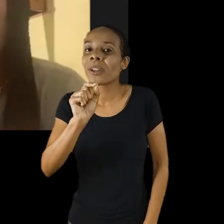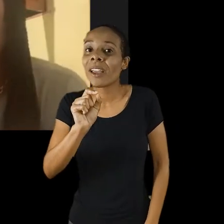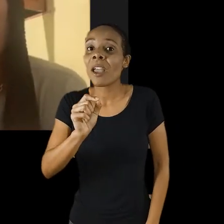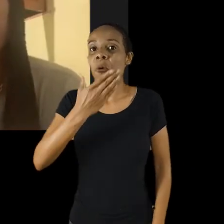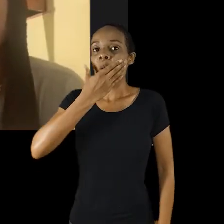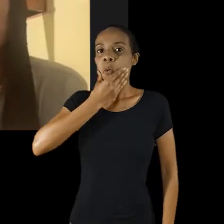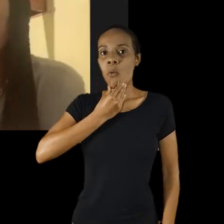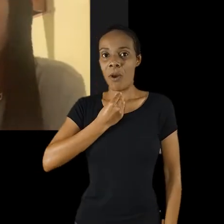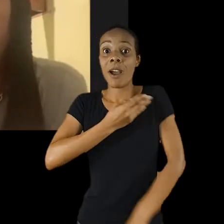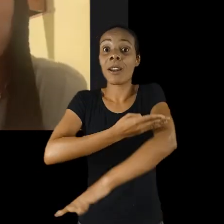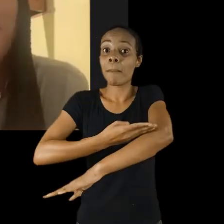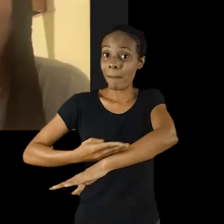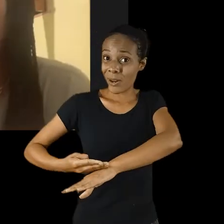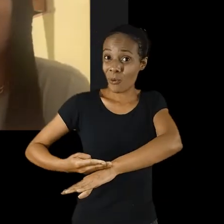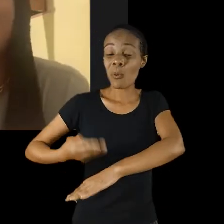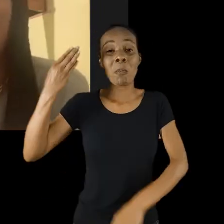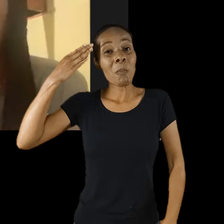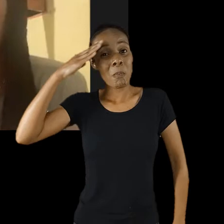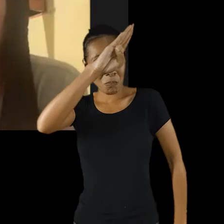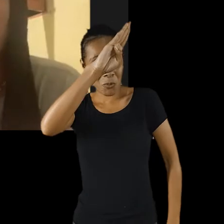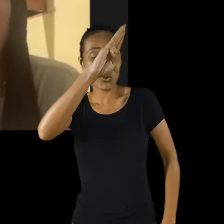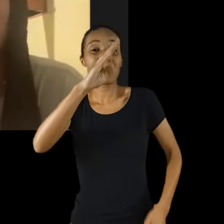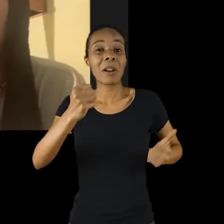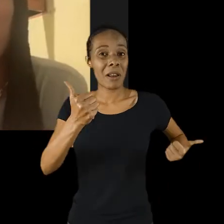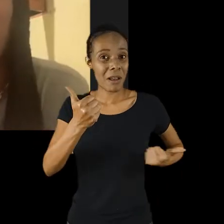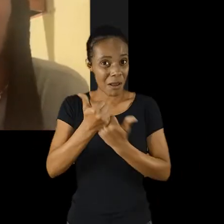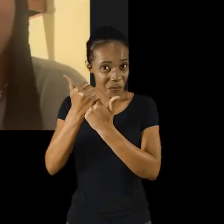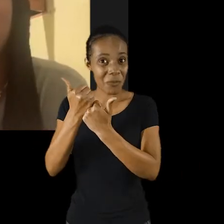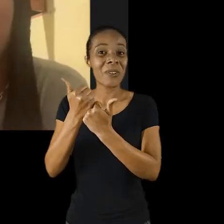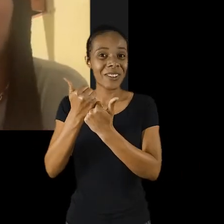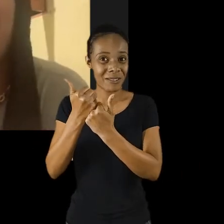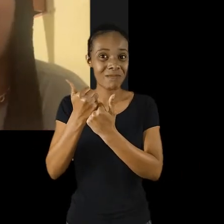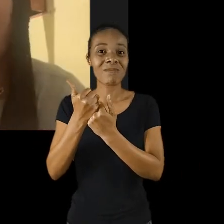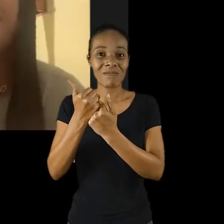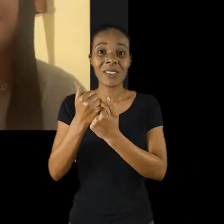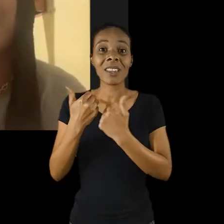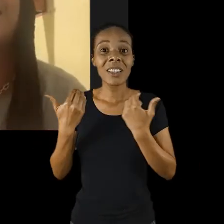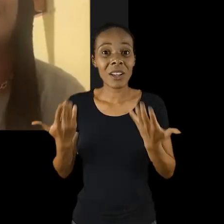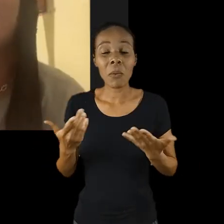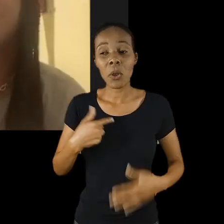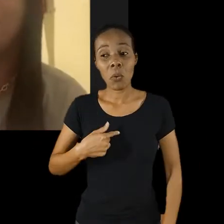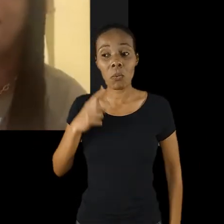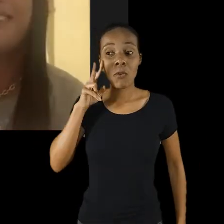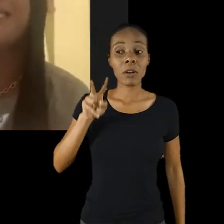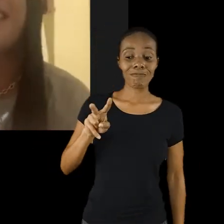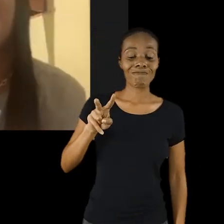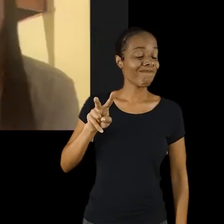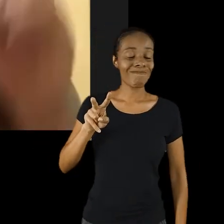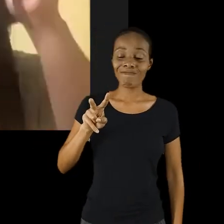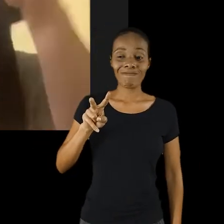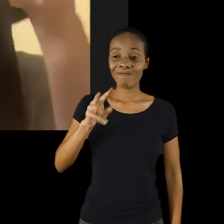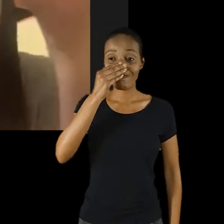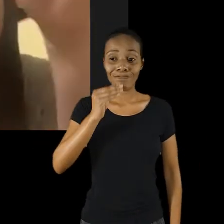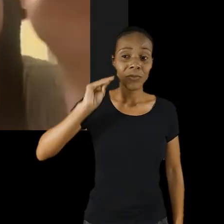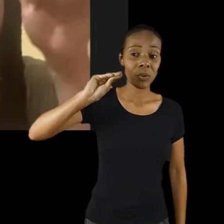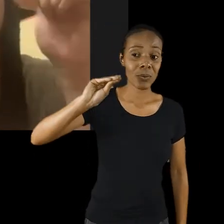pra caralho, bolsominion. Então, assim, eu olho bem para ele e digo, meu amor, aqui você não tem vez, aqui você não tem vez. Eu vou